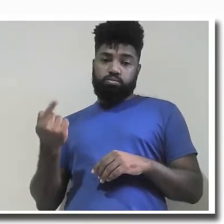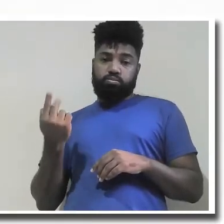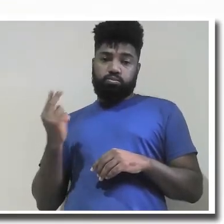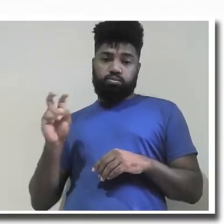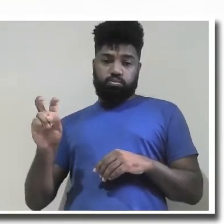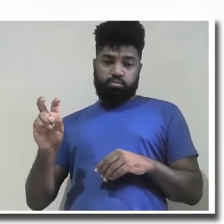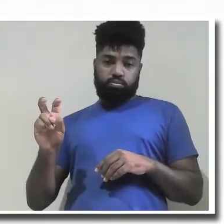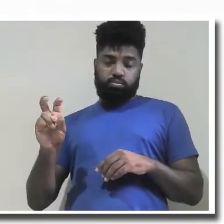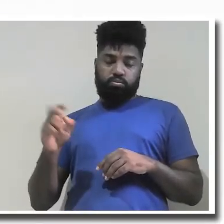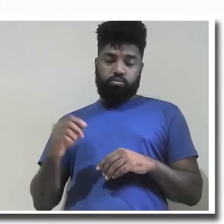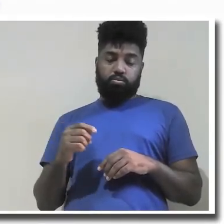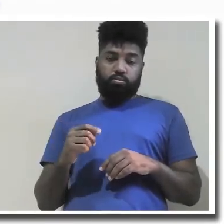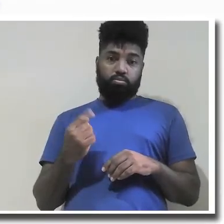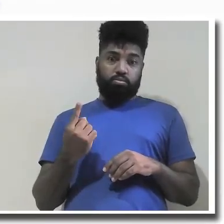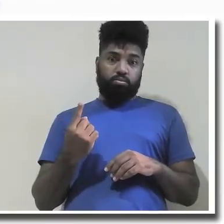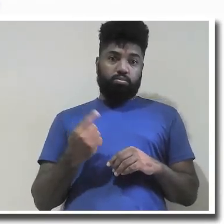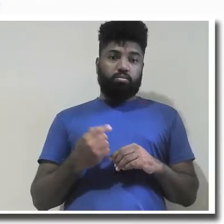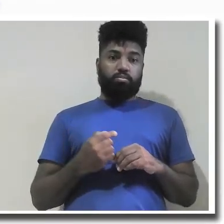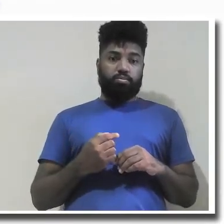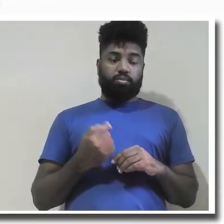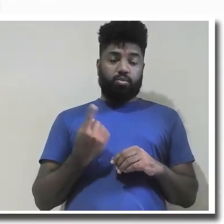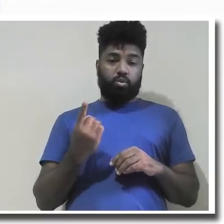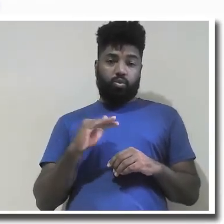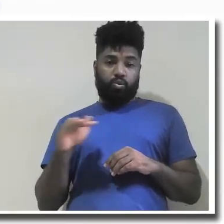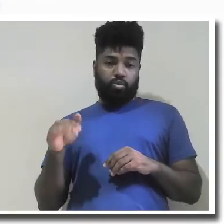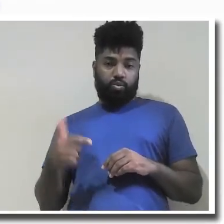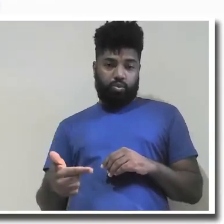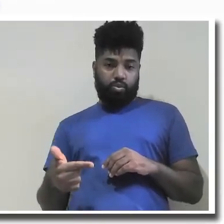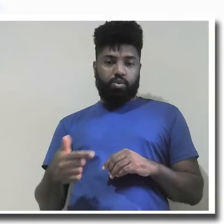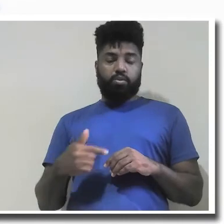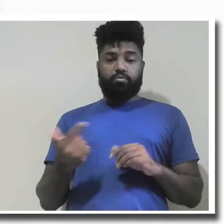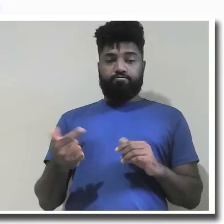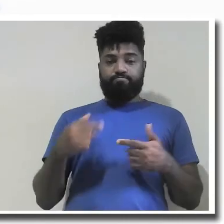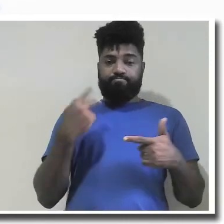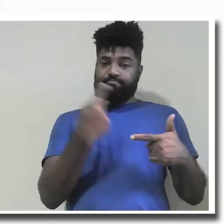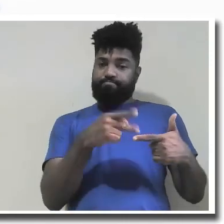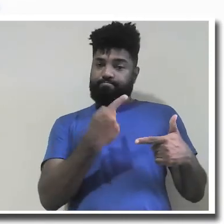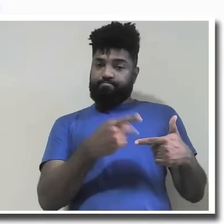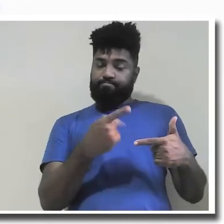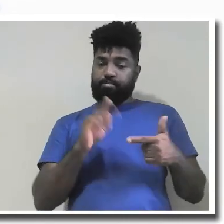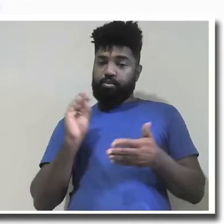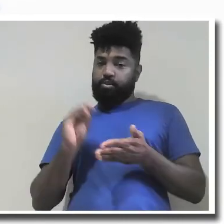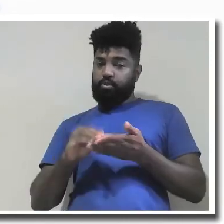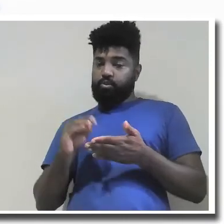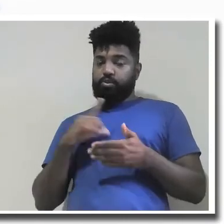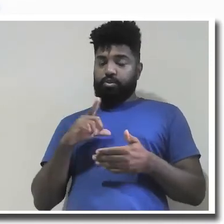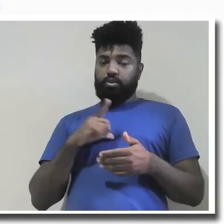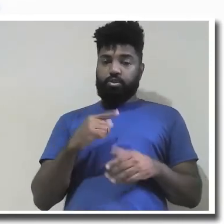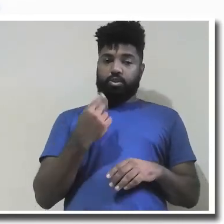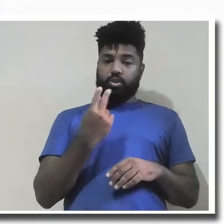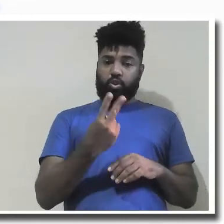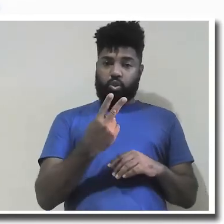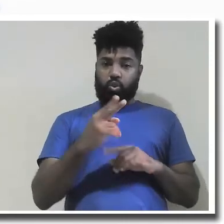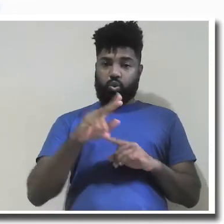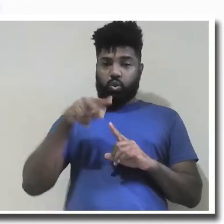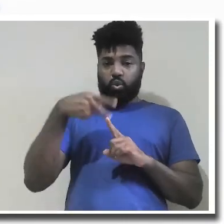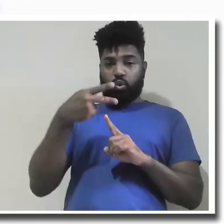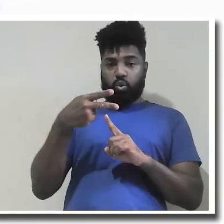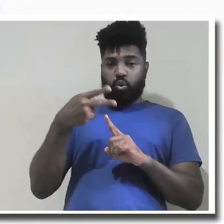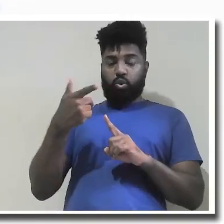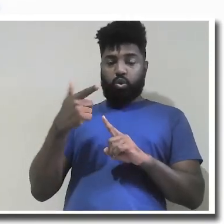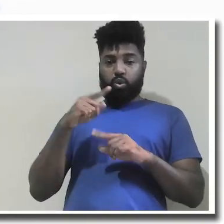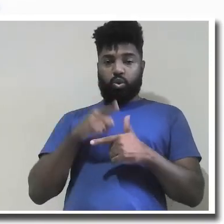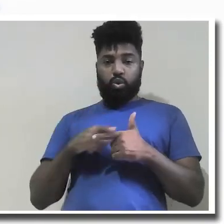Aplicando a propriedade, podemos calcular 2 ao quadrado dividido por 2 ao cubo de